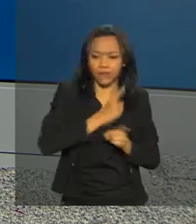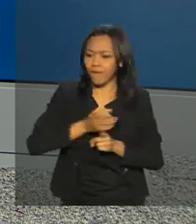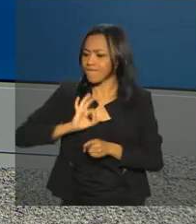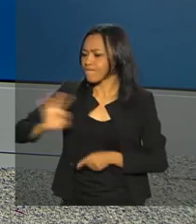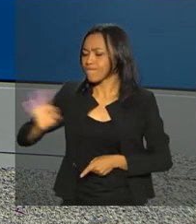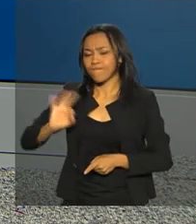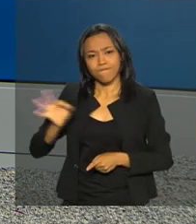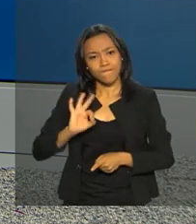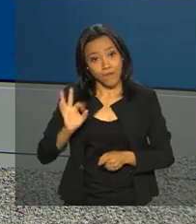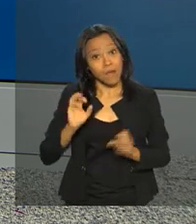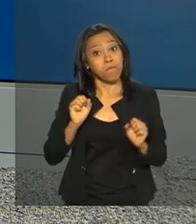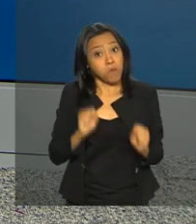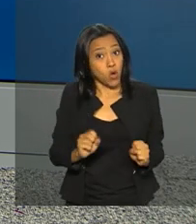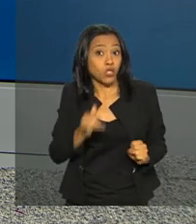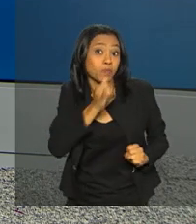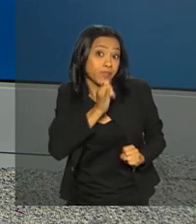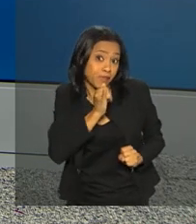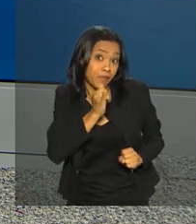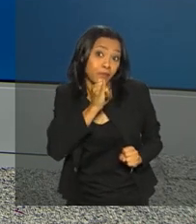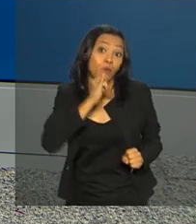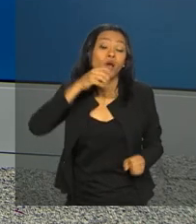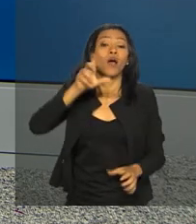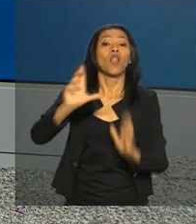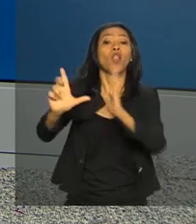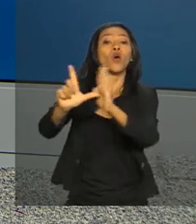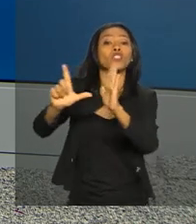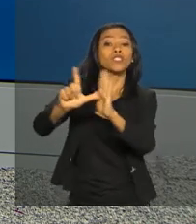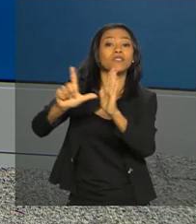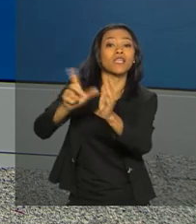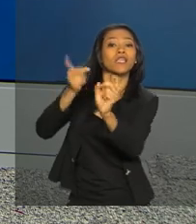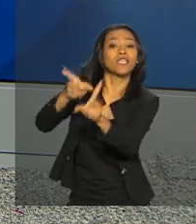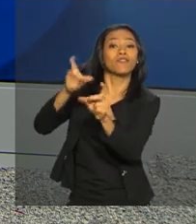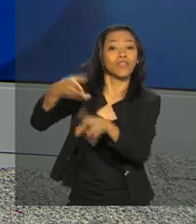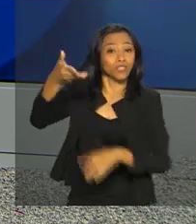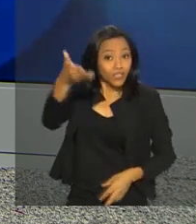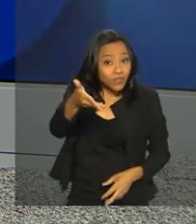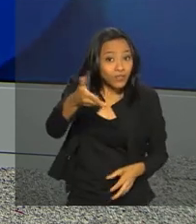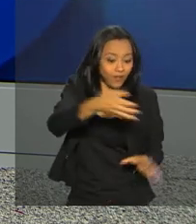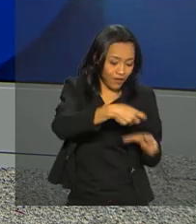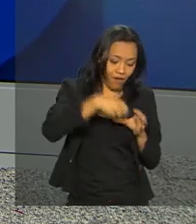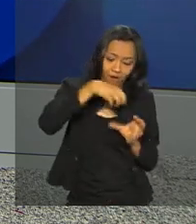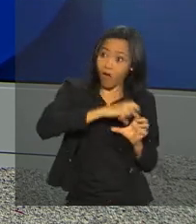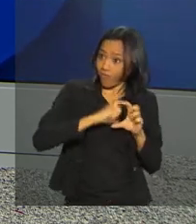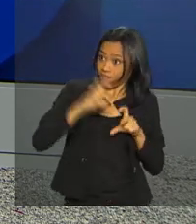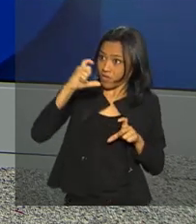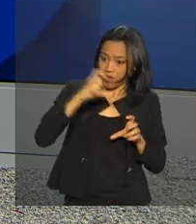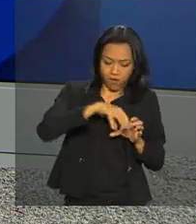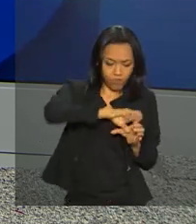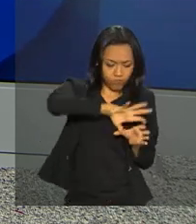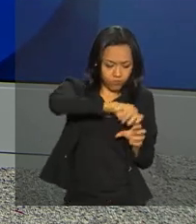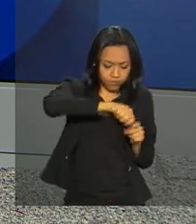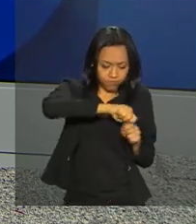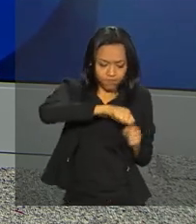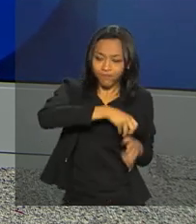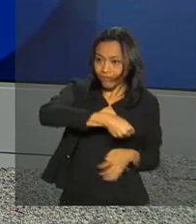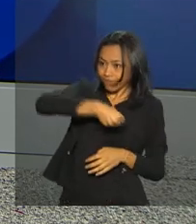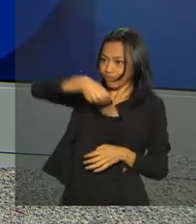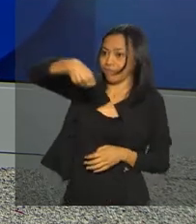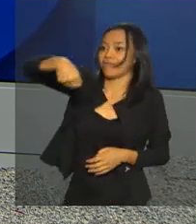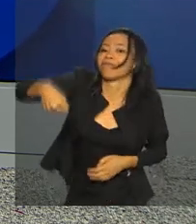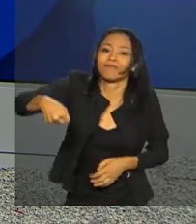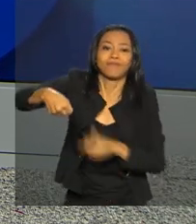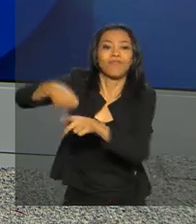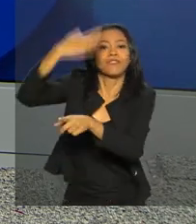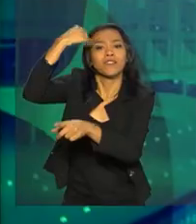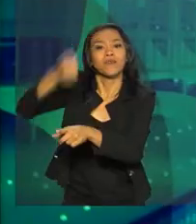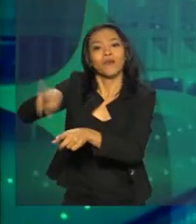gente pode, por exemplo, entregar nas lojas que vendem esse tipo de materiais. Elas, com certeza, vão ajudar a dar o destino